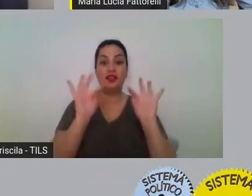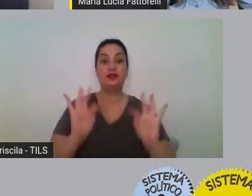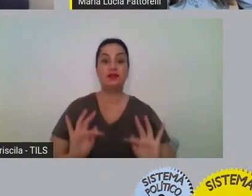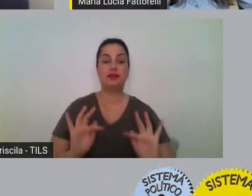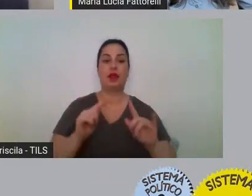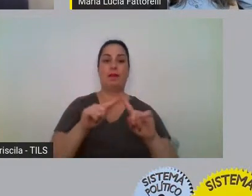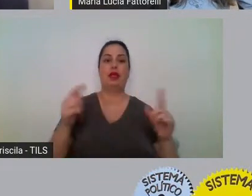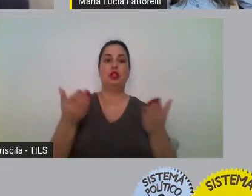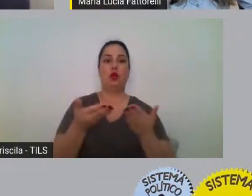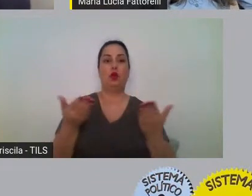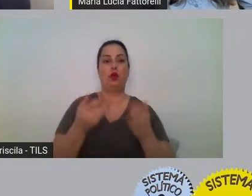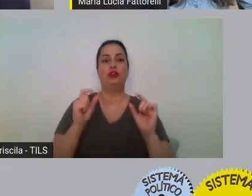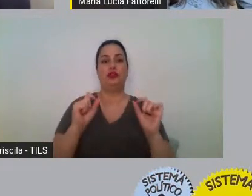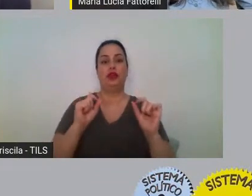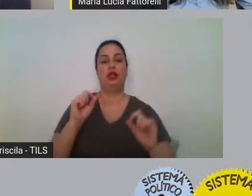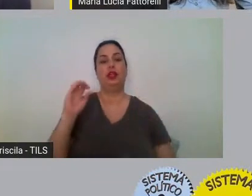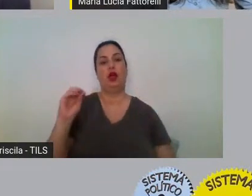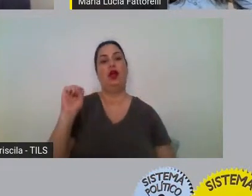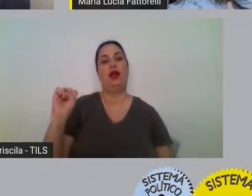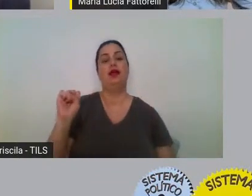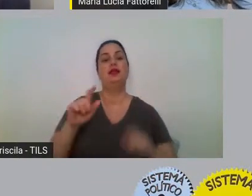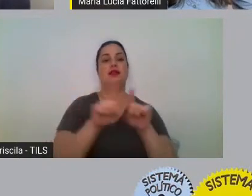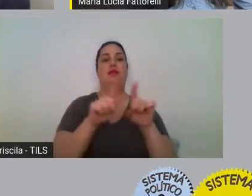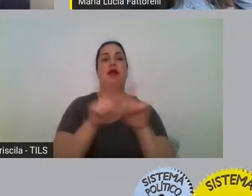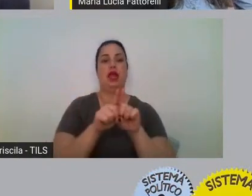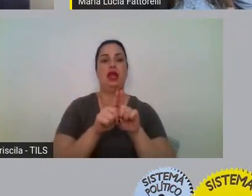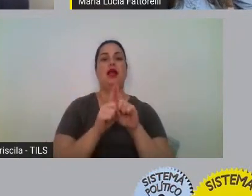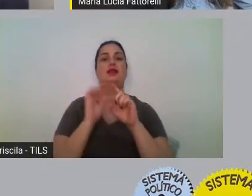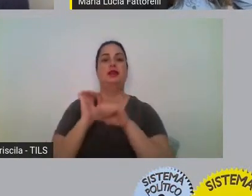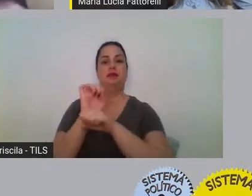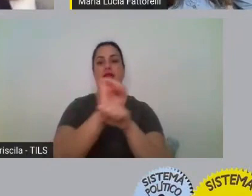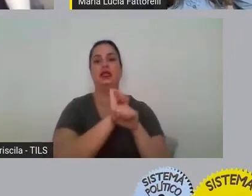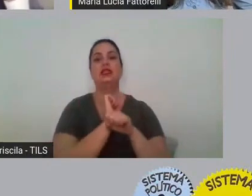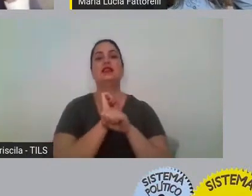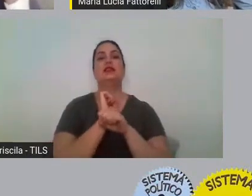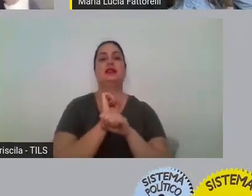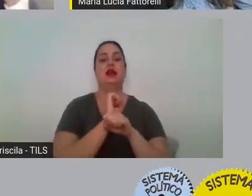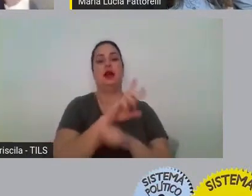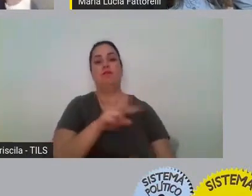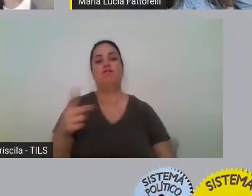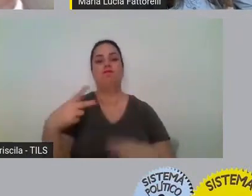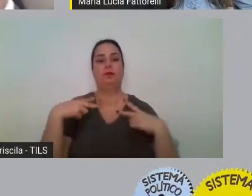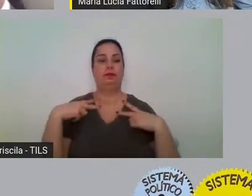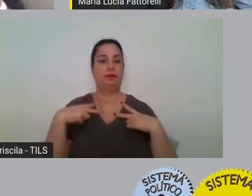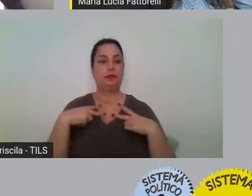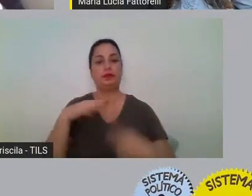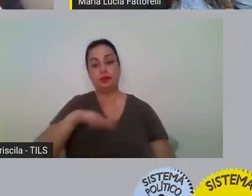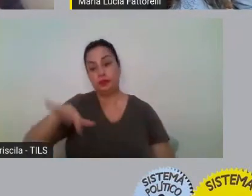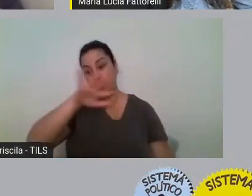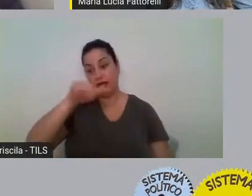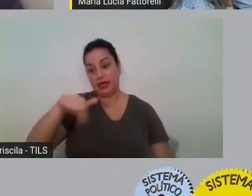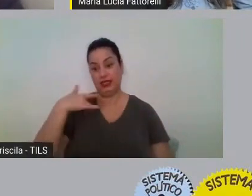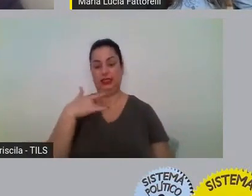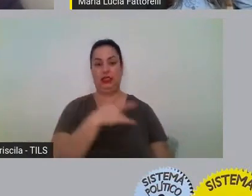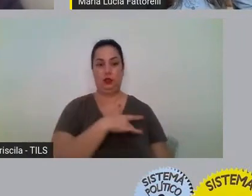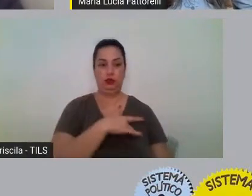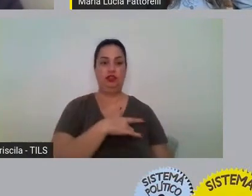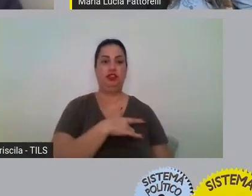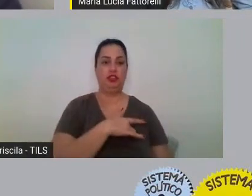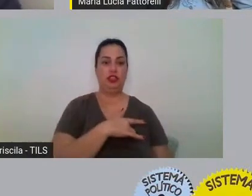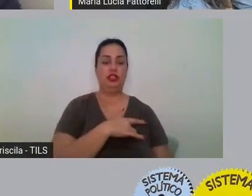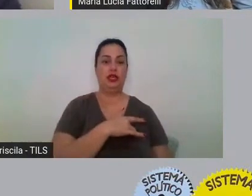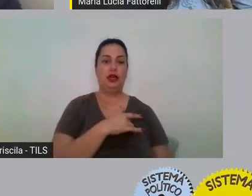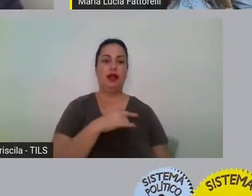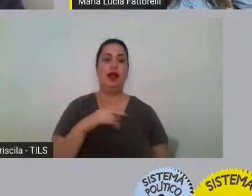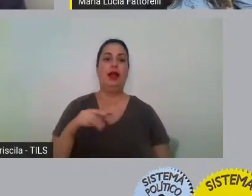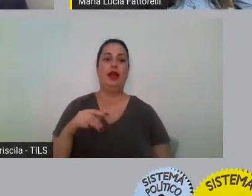e a privatização, o setor da saúde é onde mais está presente aquilo que eles querem